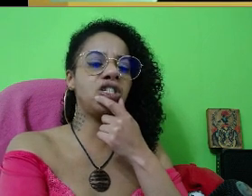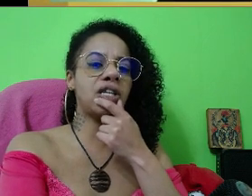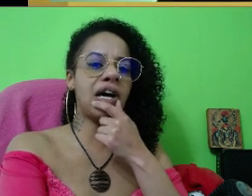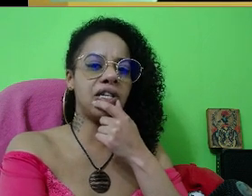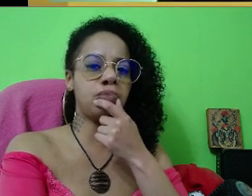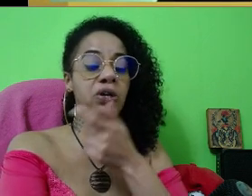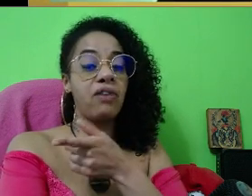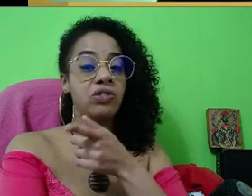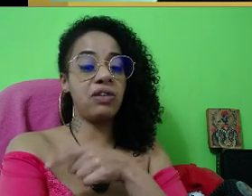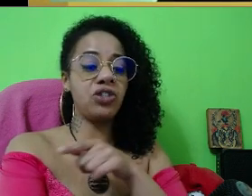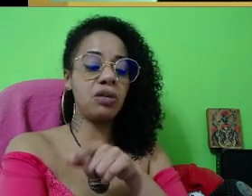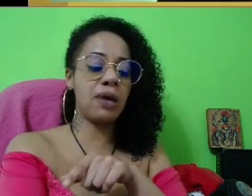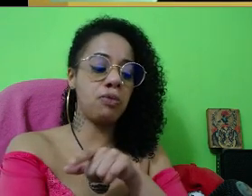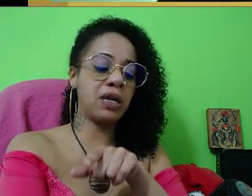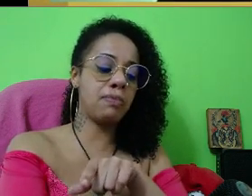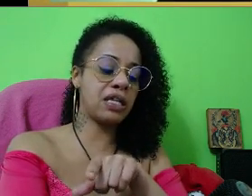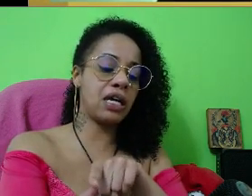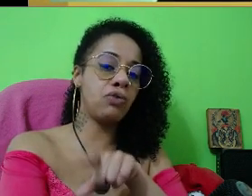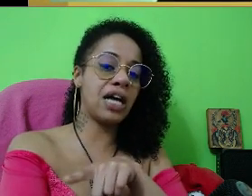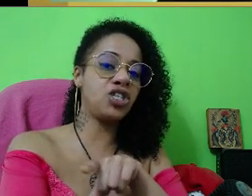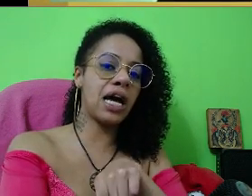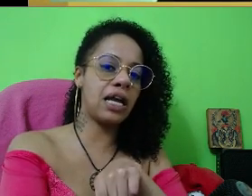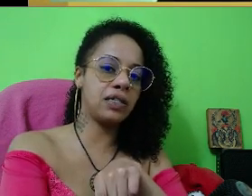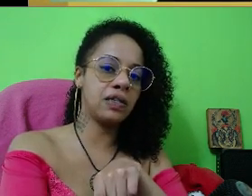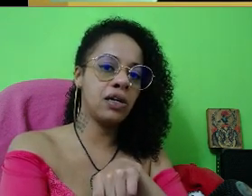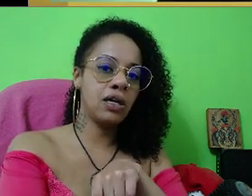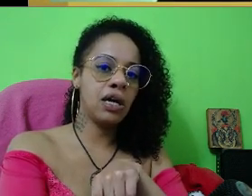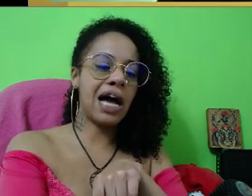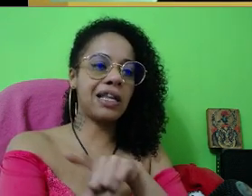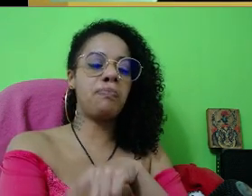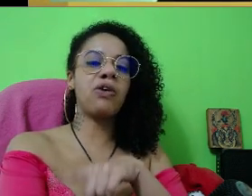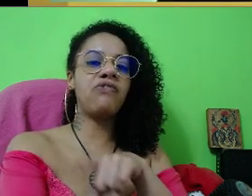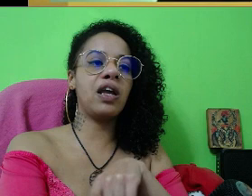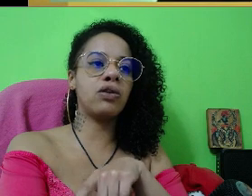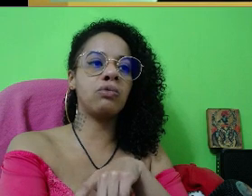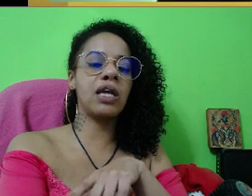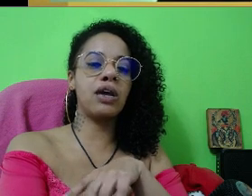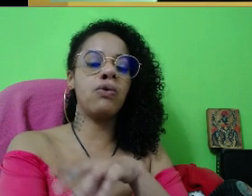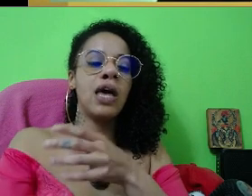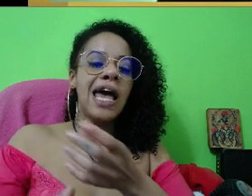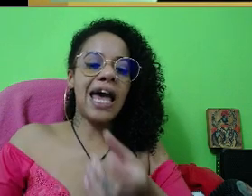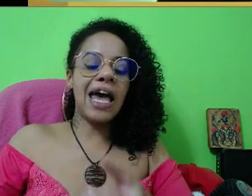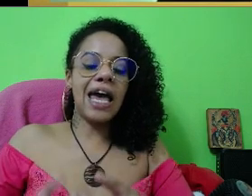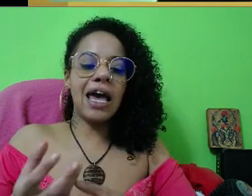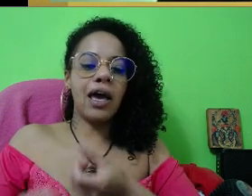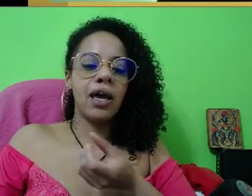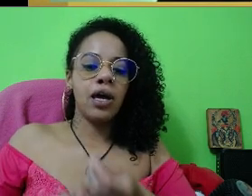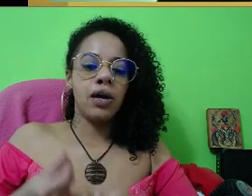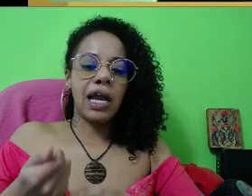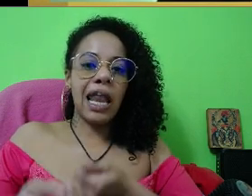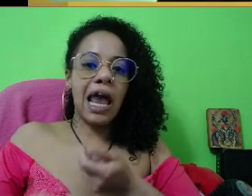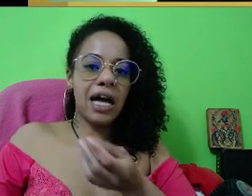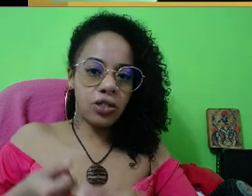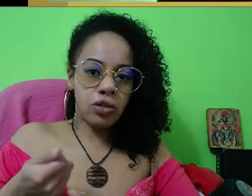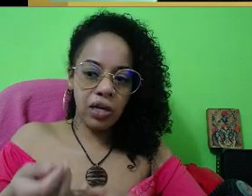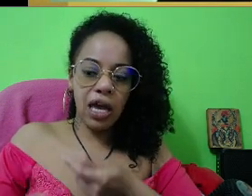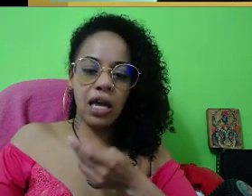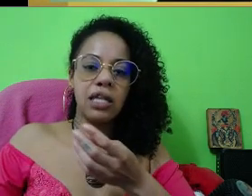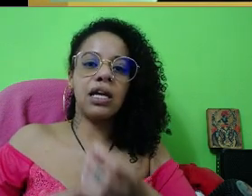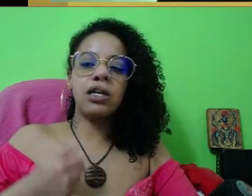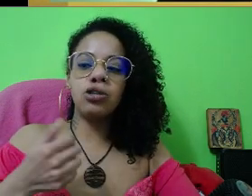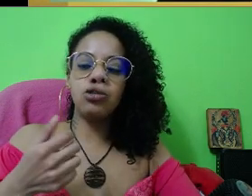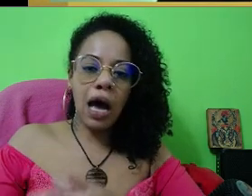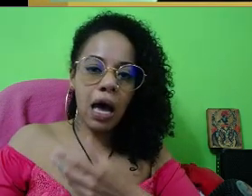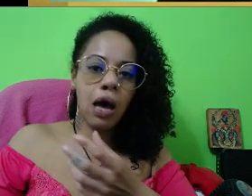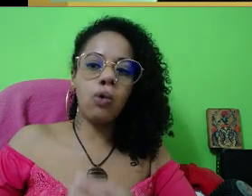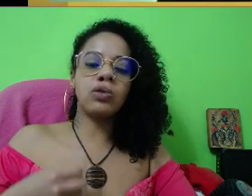qual o radicais porque você foi chamado para debater no radicalis Até porque eu falei eu não tenho lastro